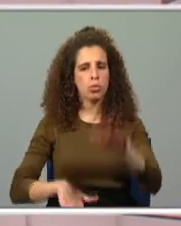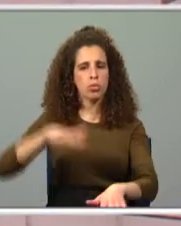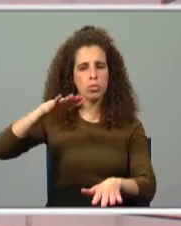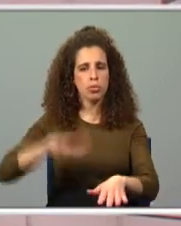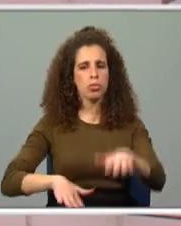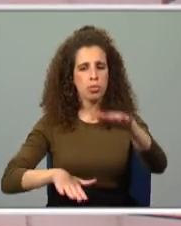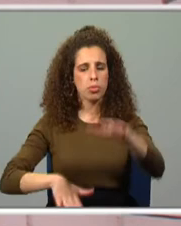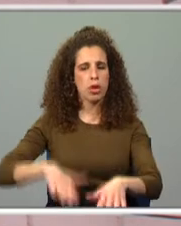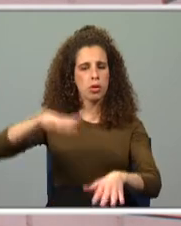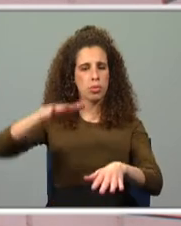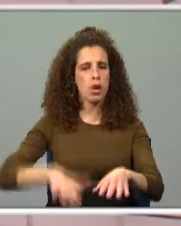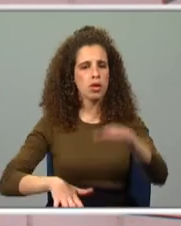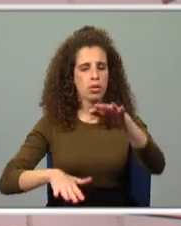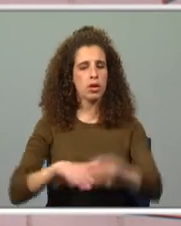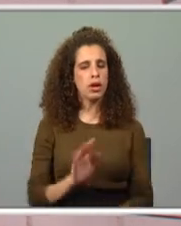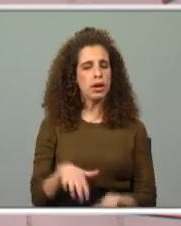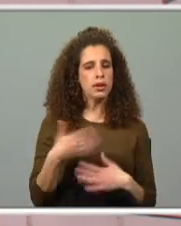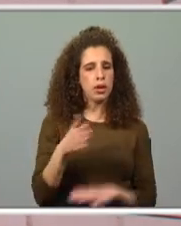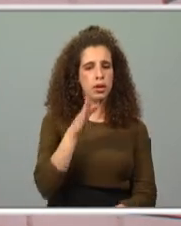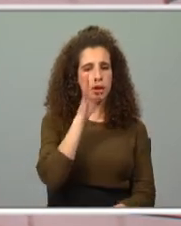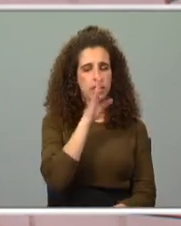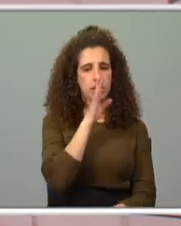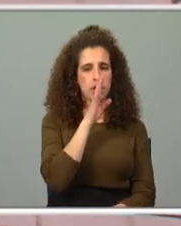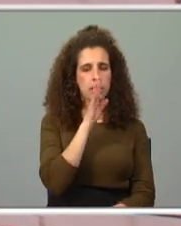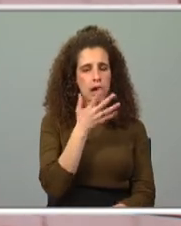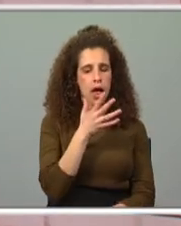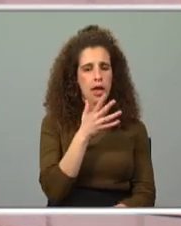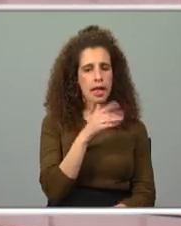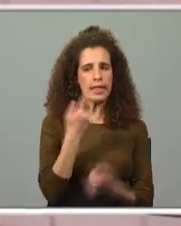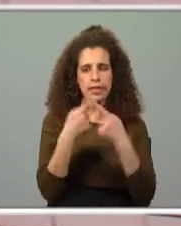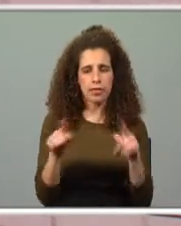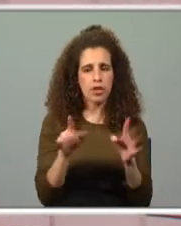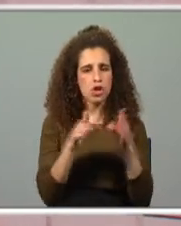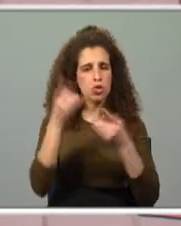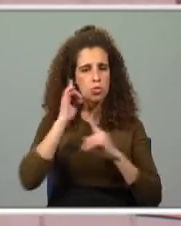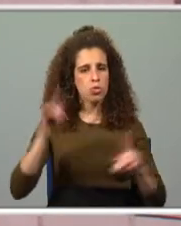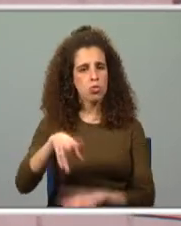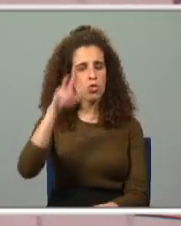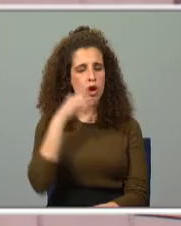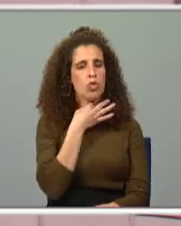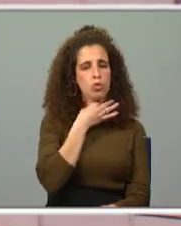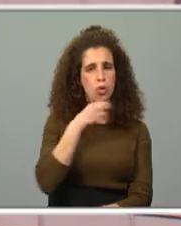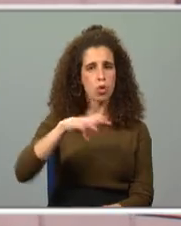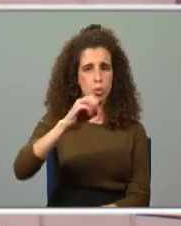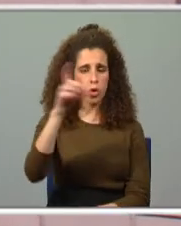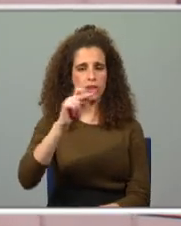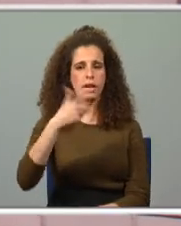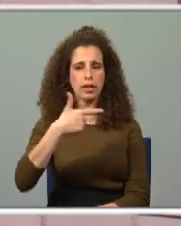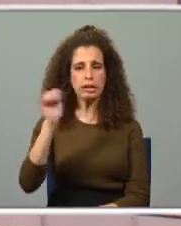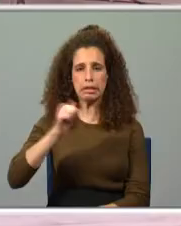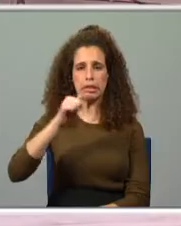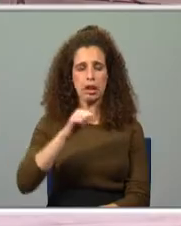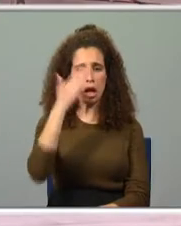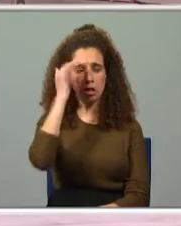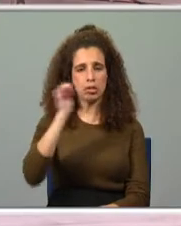não é? Pois, faz logo exatamente. Lembrar. Então, se calhar é um bocadinho diferente daquela orquestra que nós ouvimos na ópera do Mozart, não Deve é? Deve ser, sim. Então